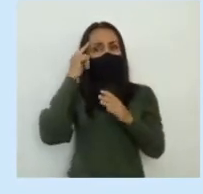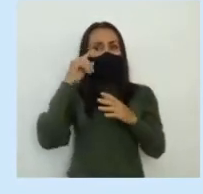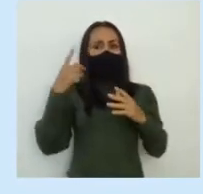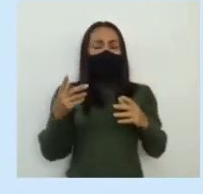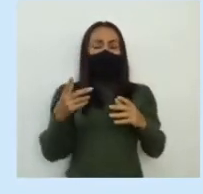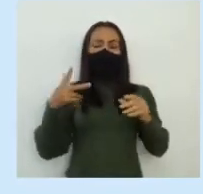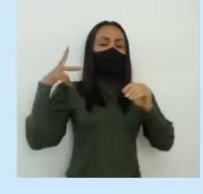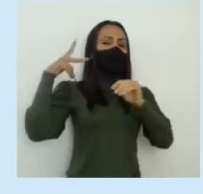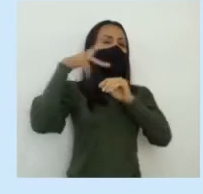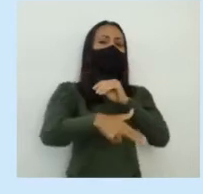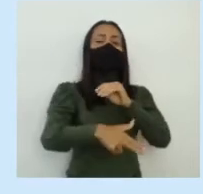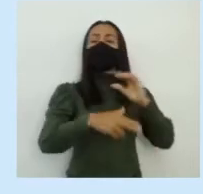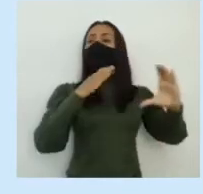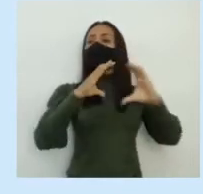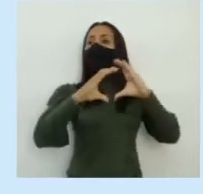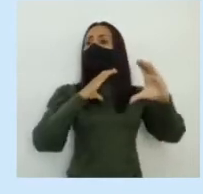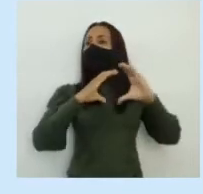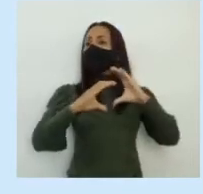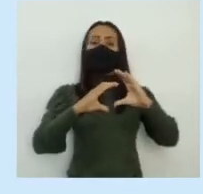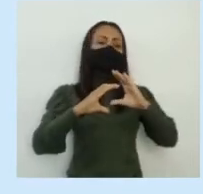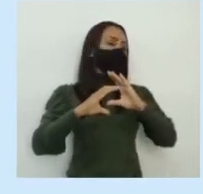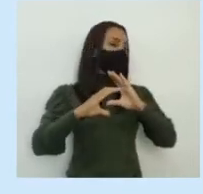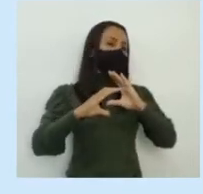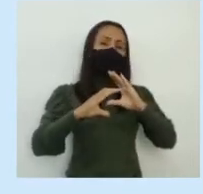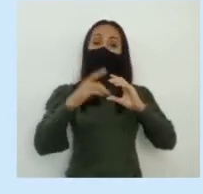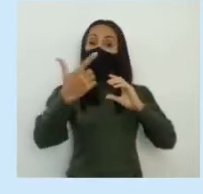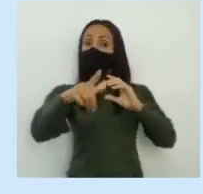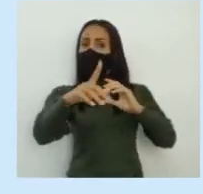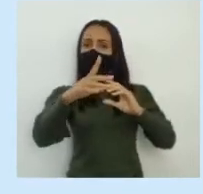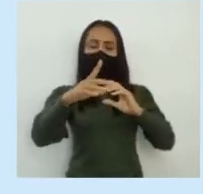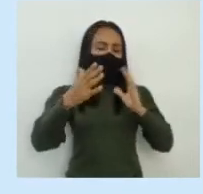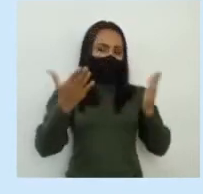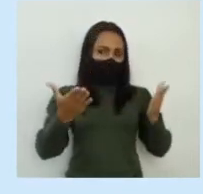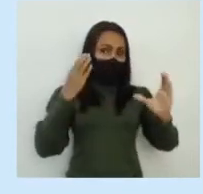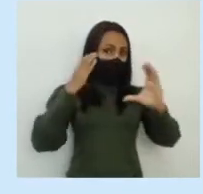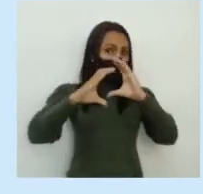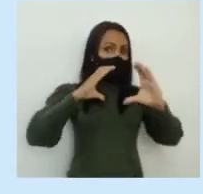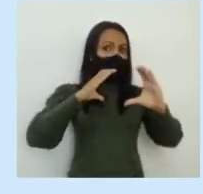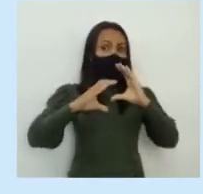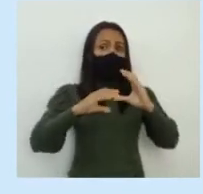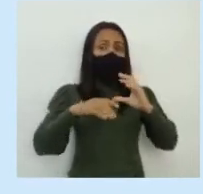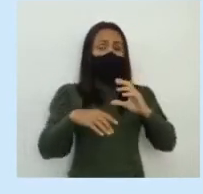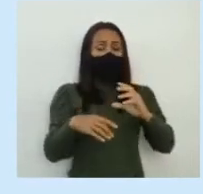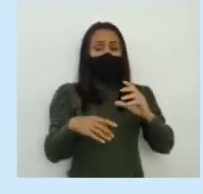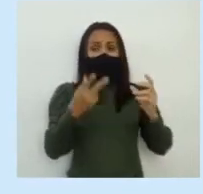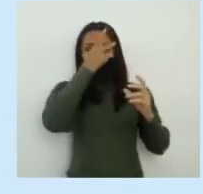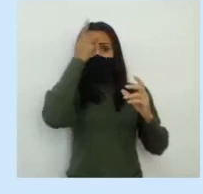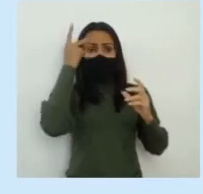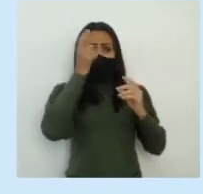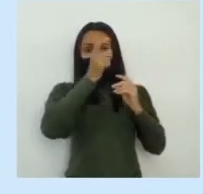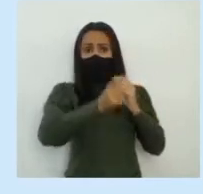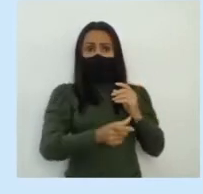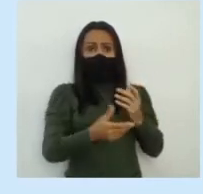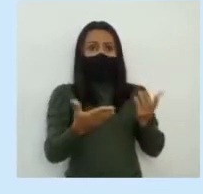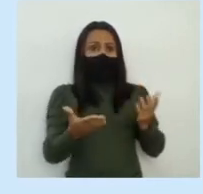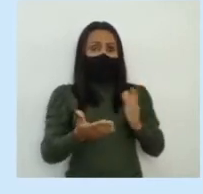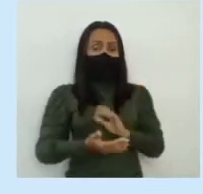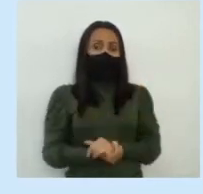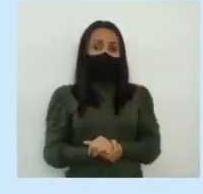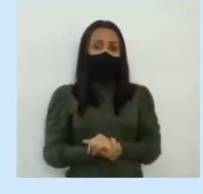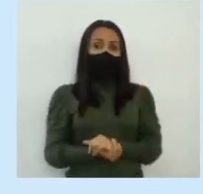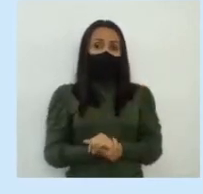você não se comunica bem com ele, você não tem uma comunicação eficaz, aquele usuário, o que é que vai acontecer? Ele ou vai procurar